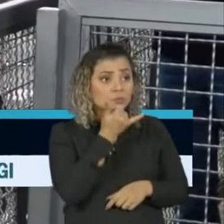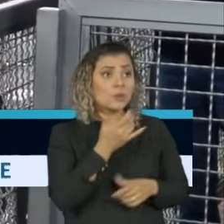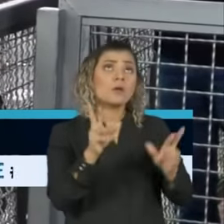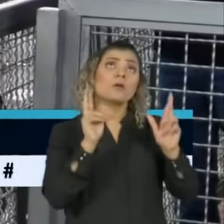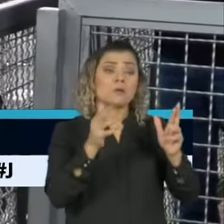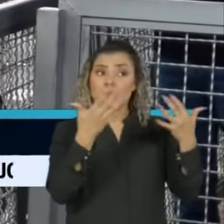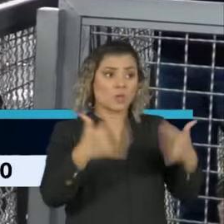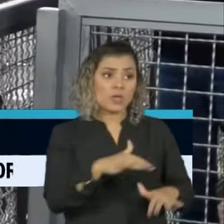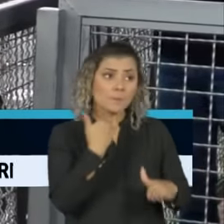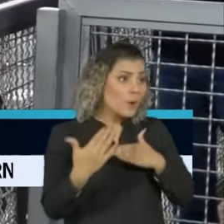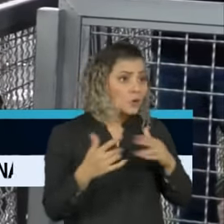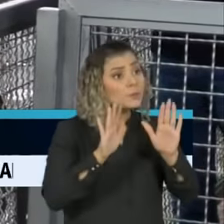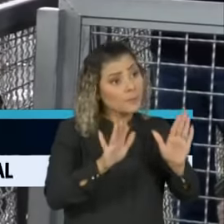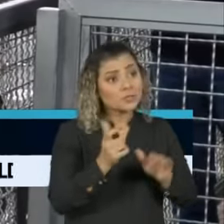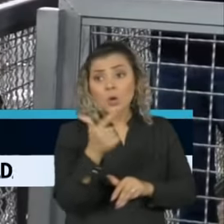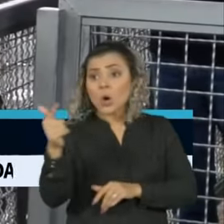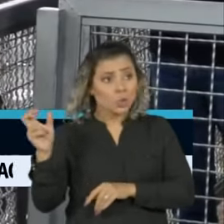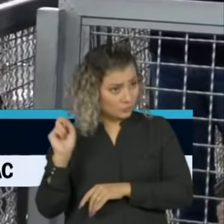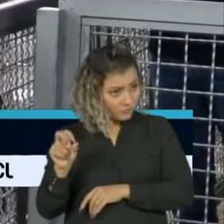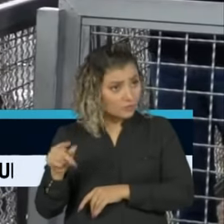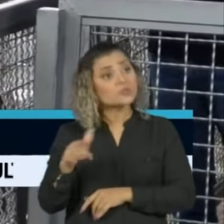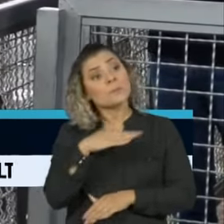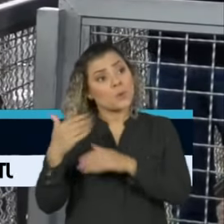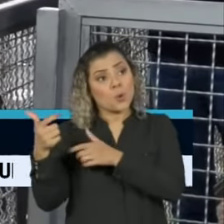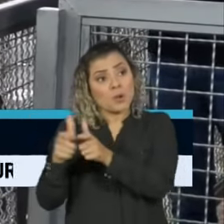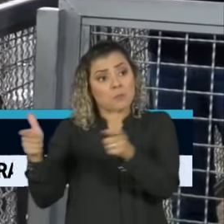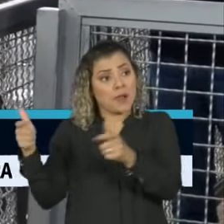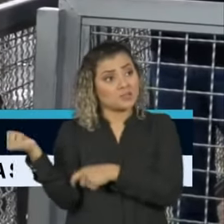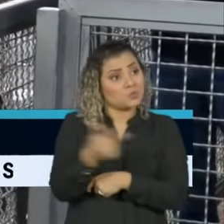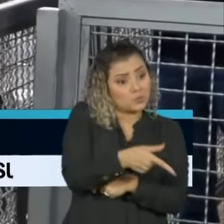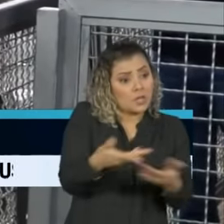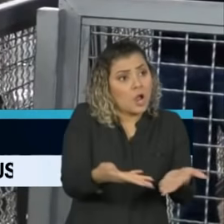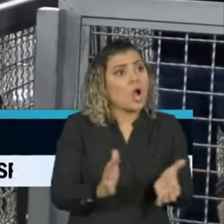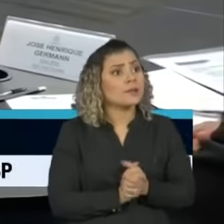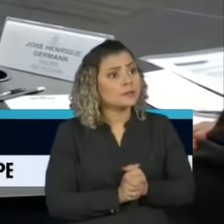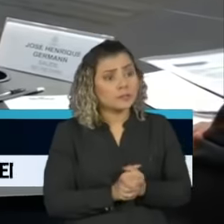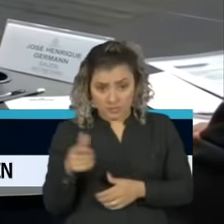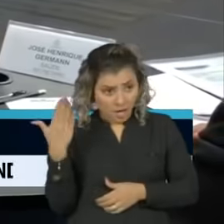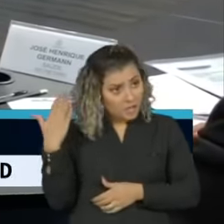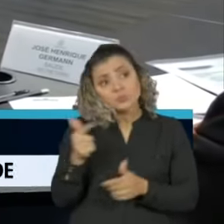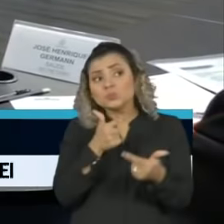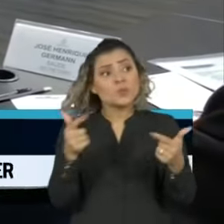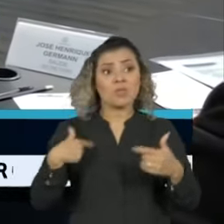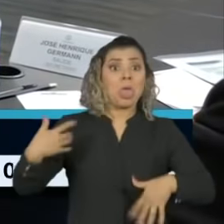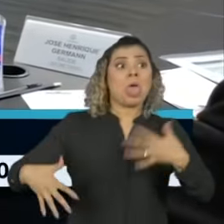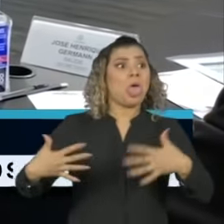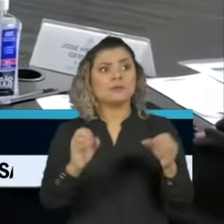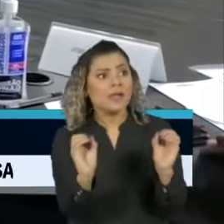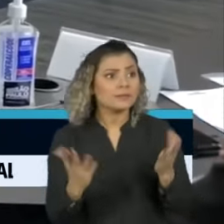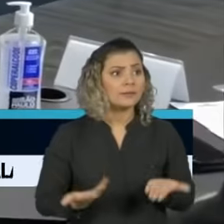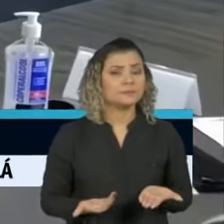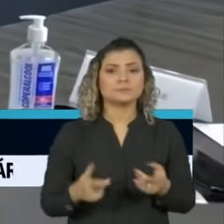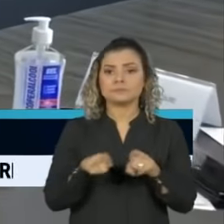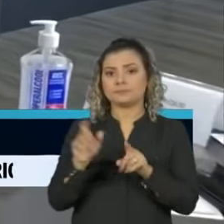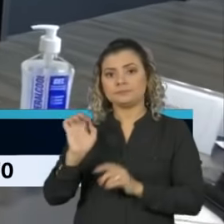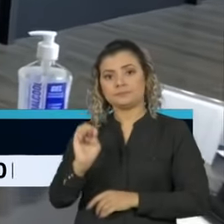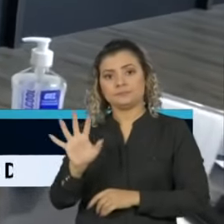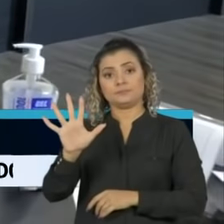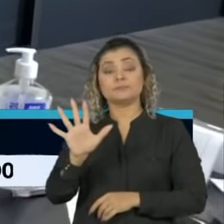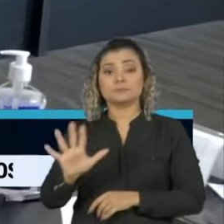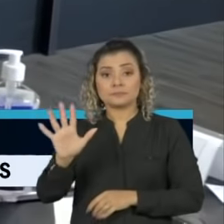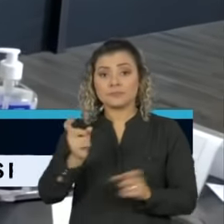ninguém. Mas outros vírus mataram muito mais do que esse. Então teve essa comoção toda. A reunião entre os quatro governadores do Sudeste e o presidente